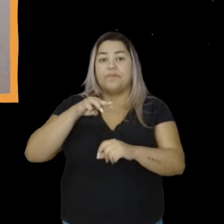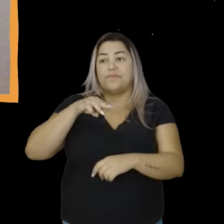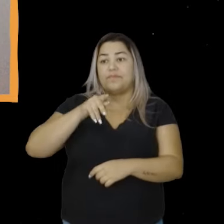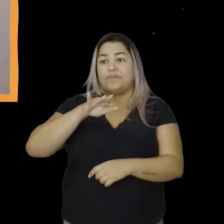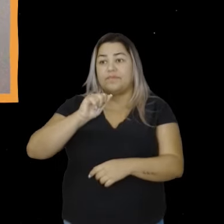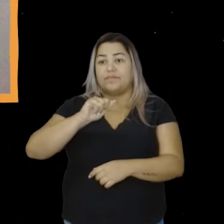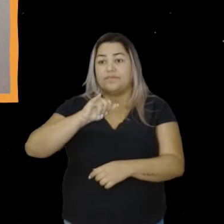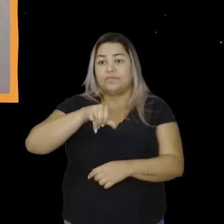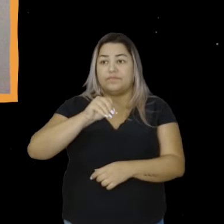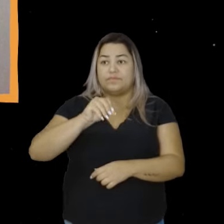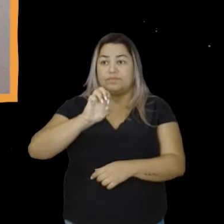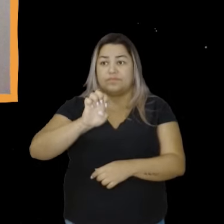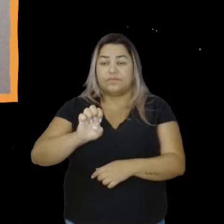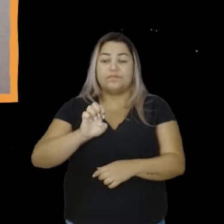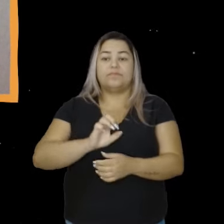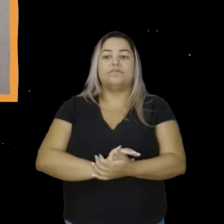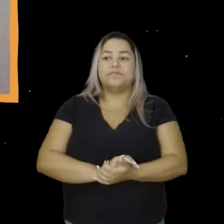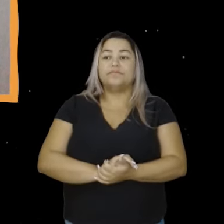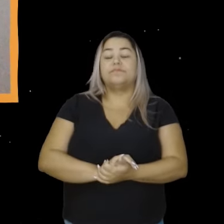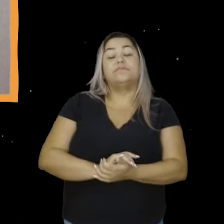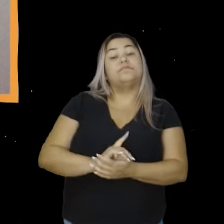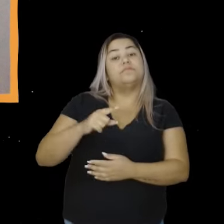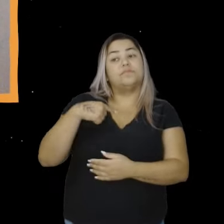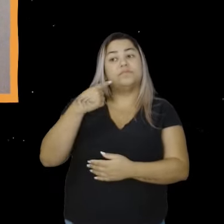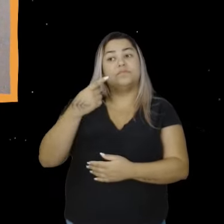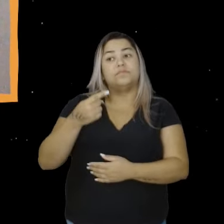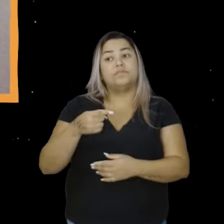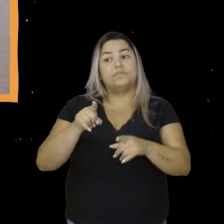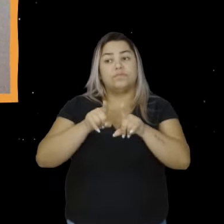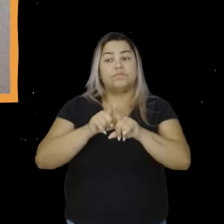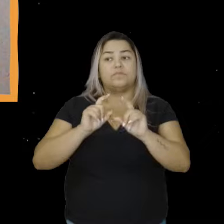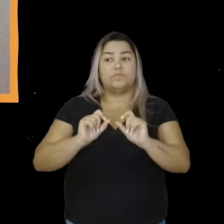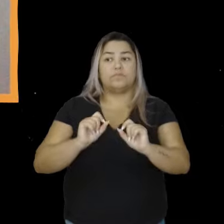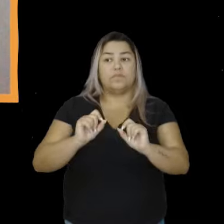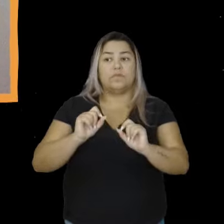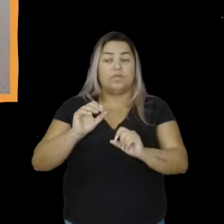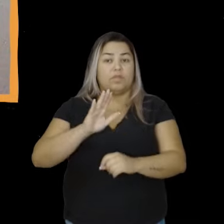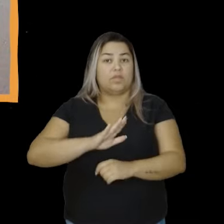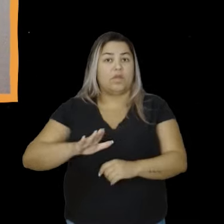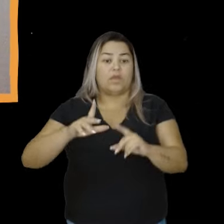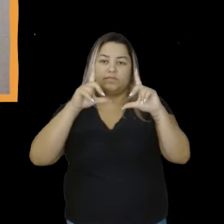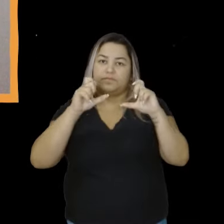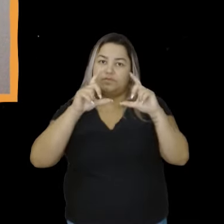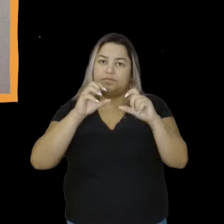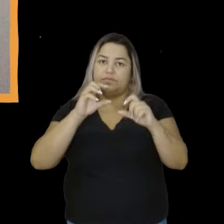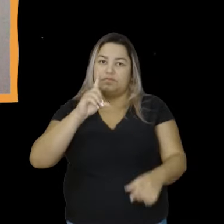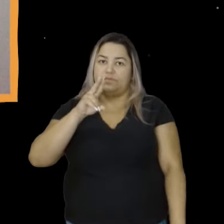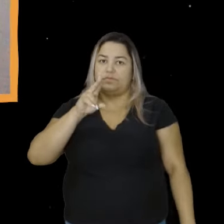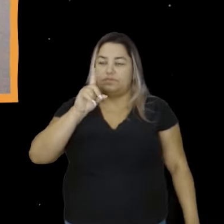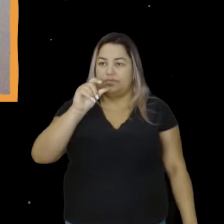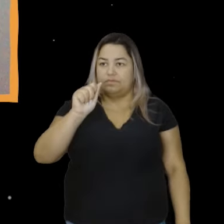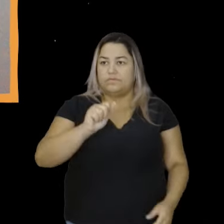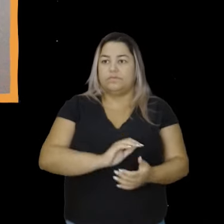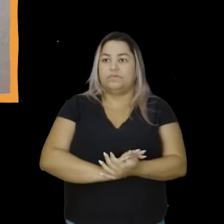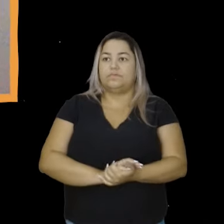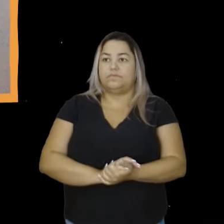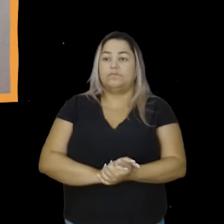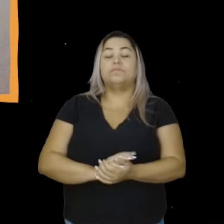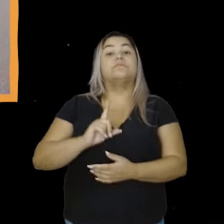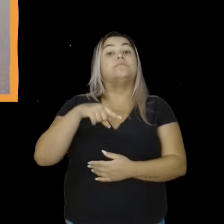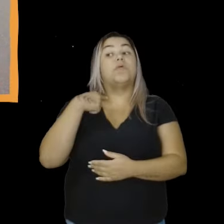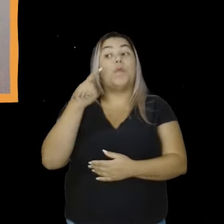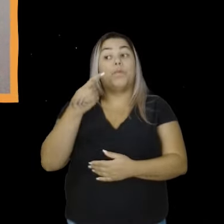querido José Genuíno. Depois ainda tem o quadro rolante e a foto da nossa criança petista, a Duda Weber. Mas é daqui a